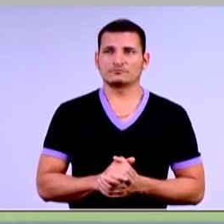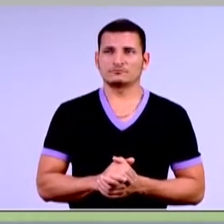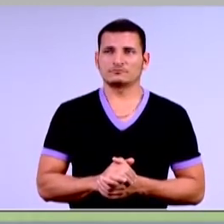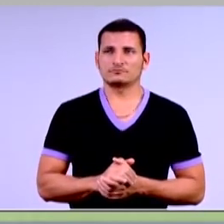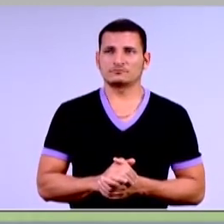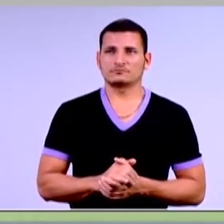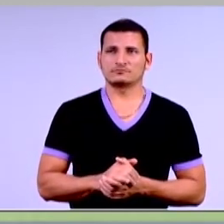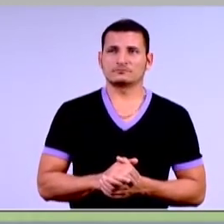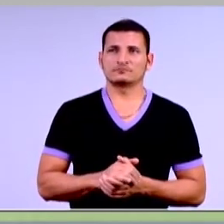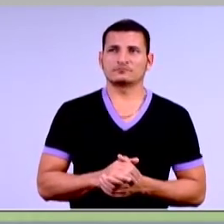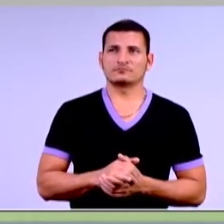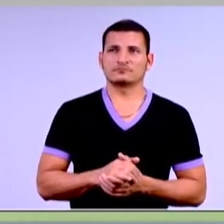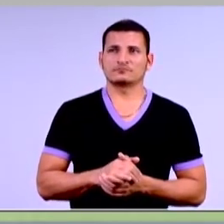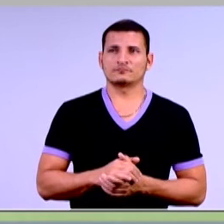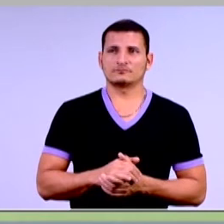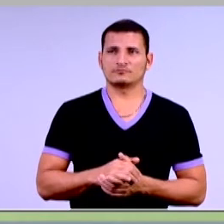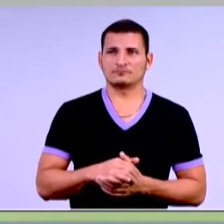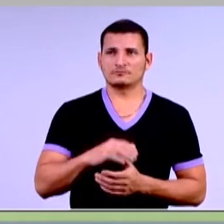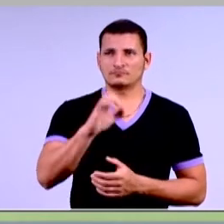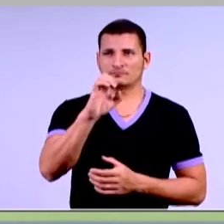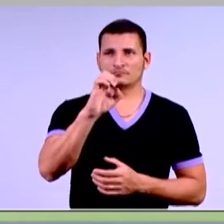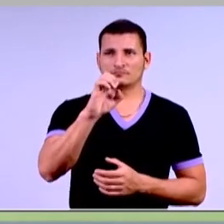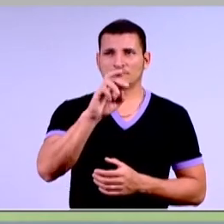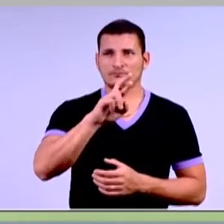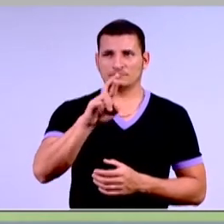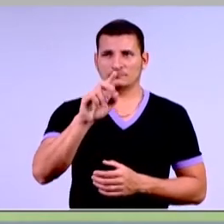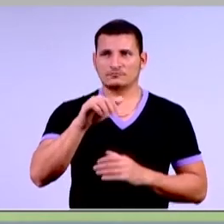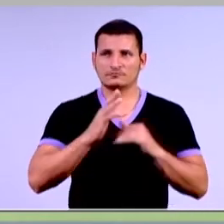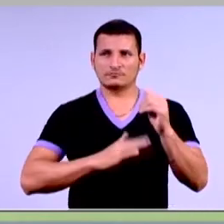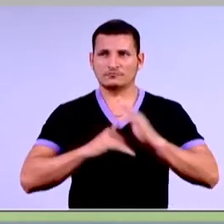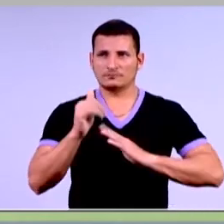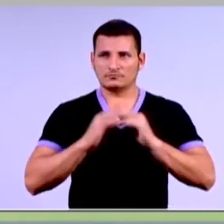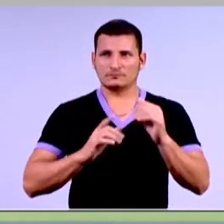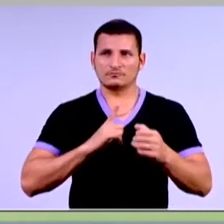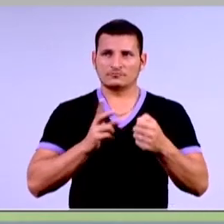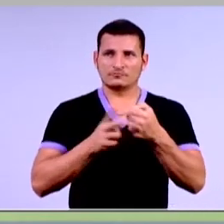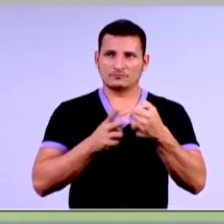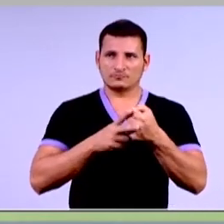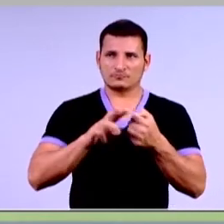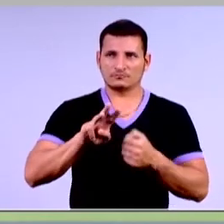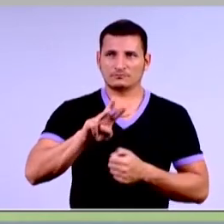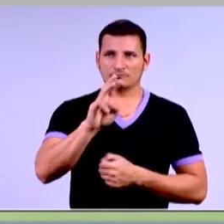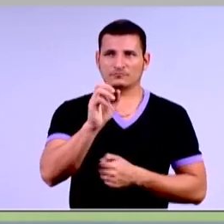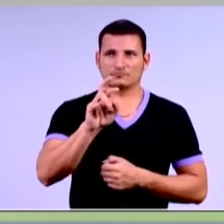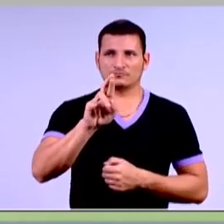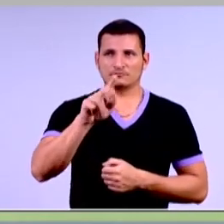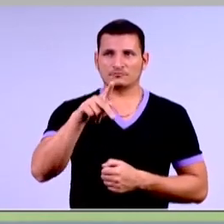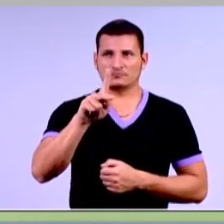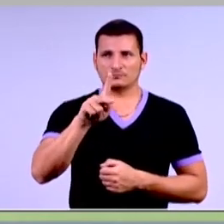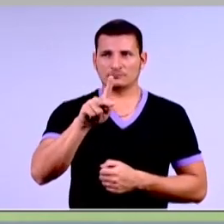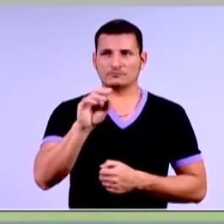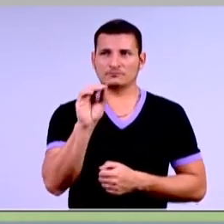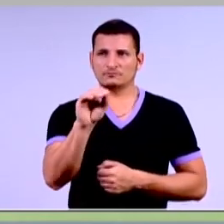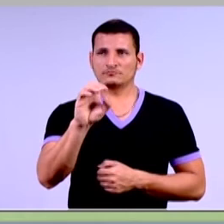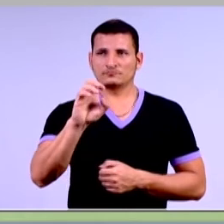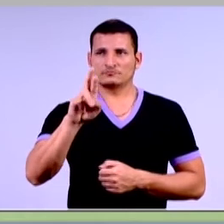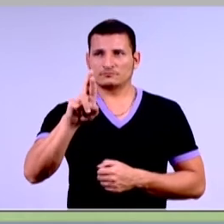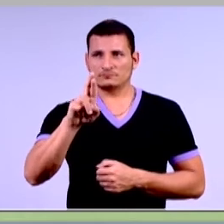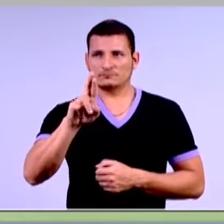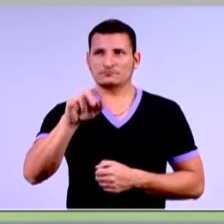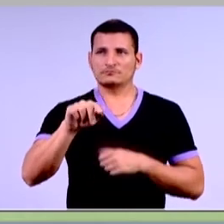esse ele tem muito a ver com a profissão então eu tenho verbo ruhr a 300 fixo r water